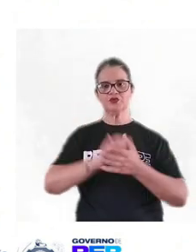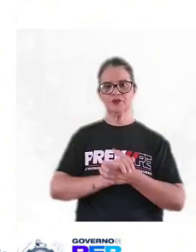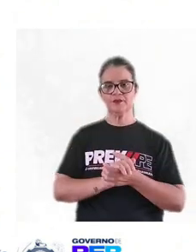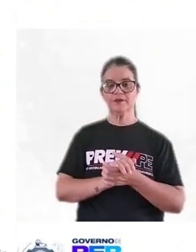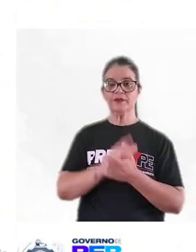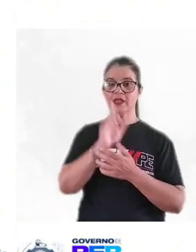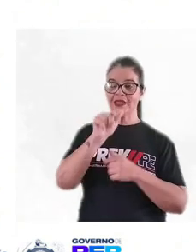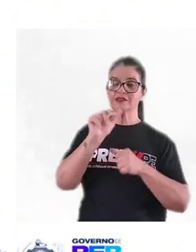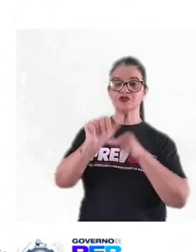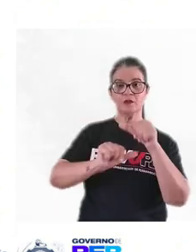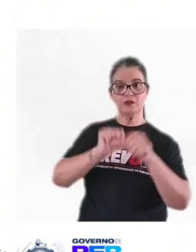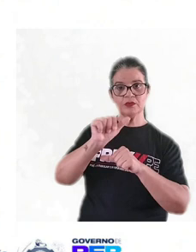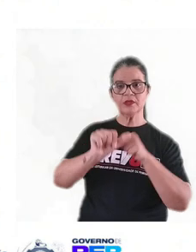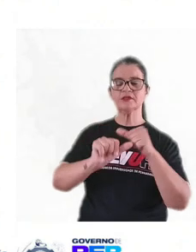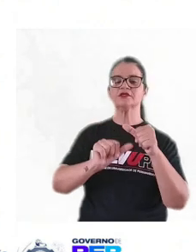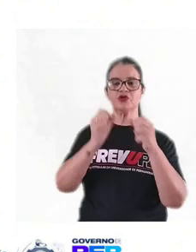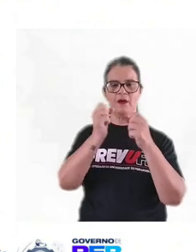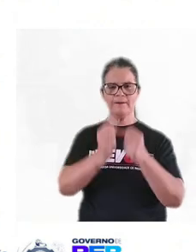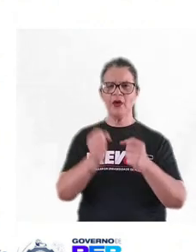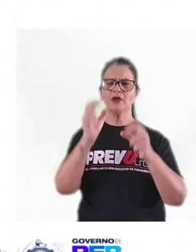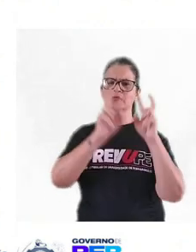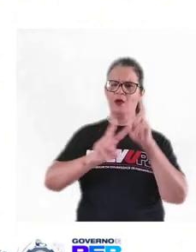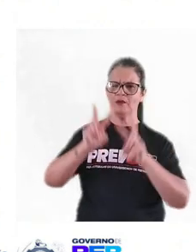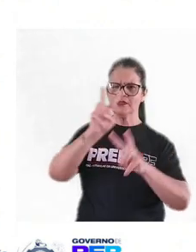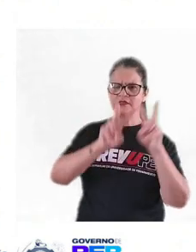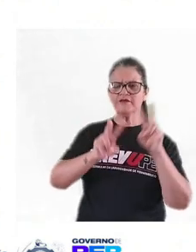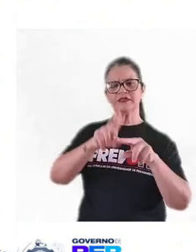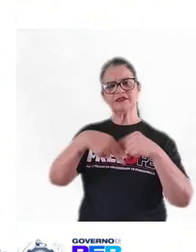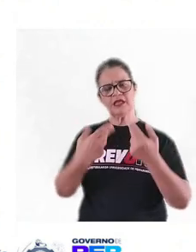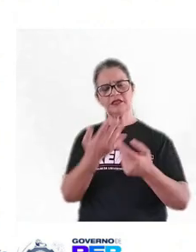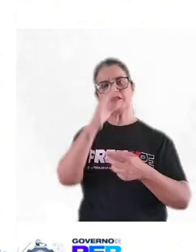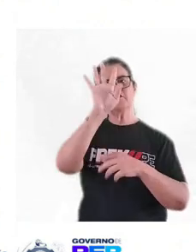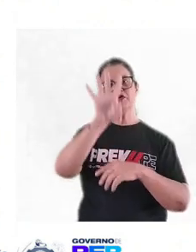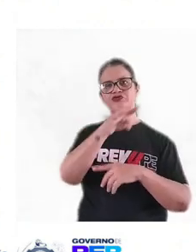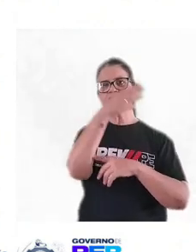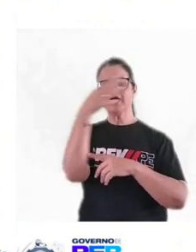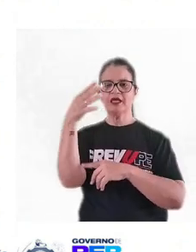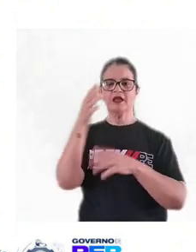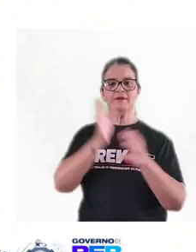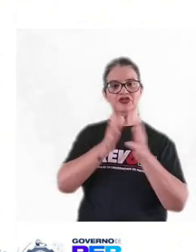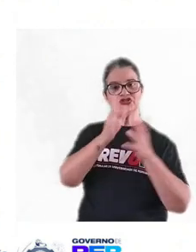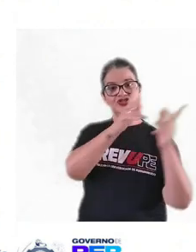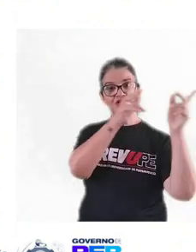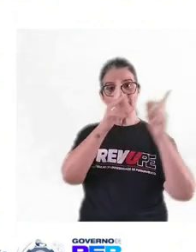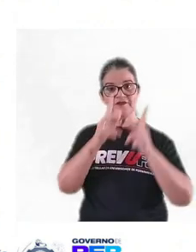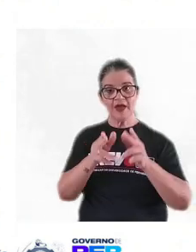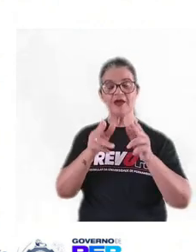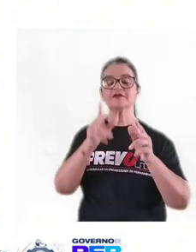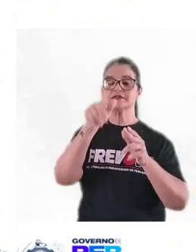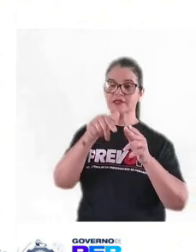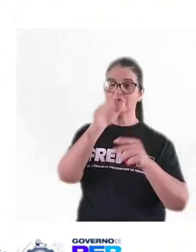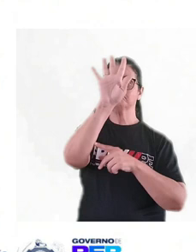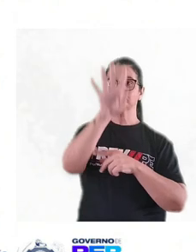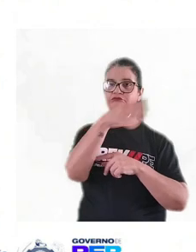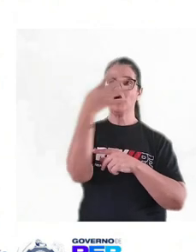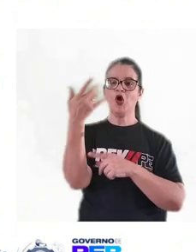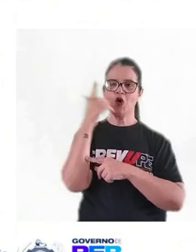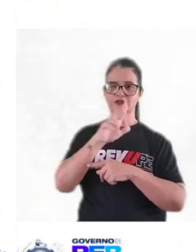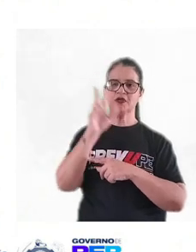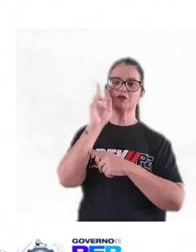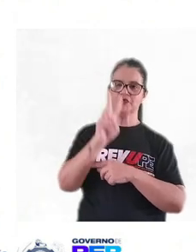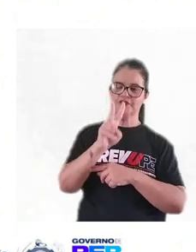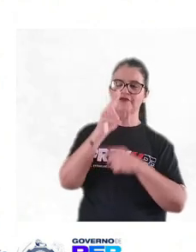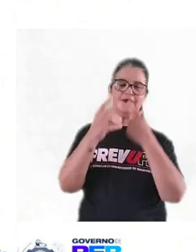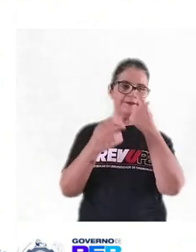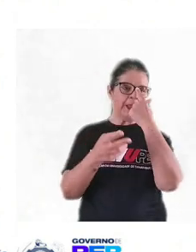essas mudanças elas podem ser bem observadas através do diagrama de fases é nesse diagrama que nós conseguimos ver tanto